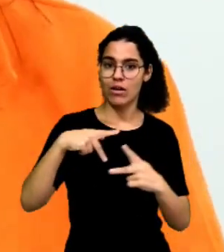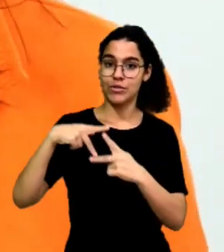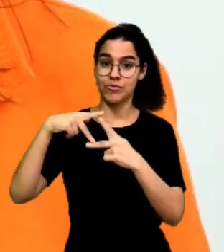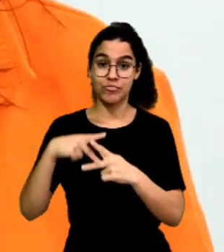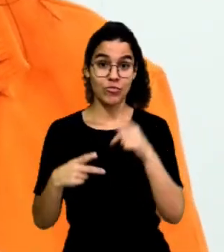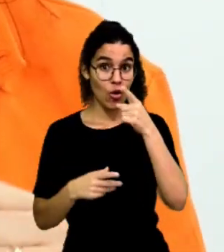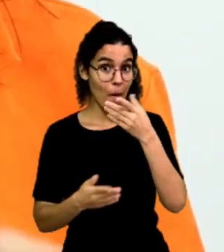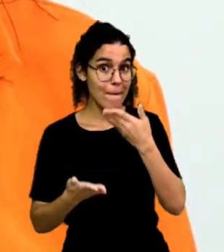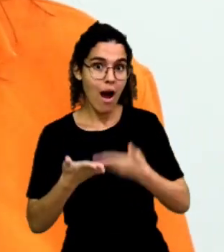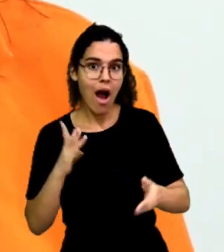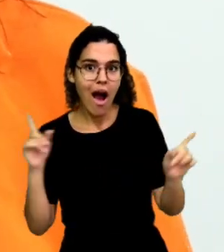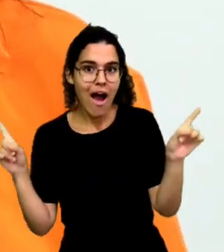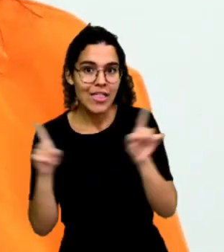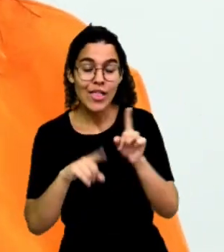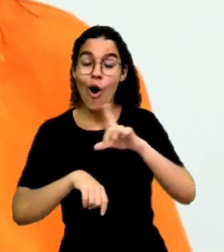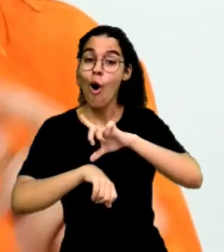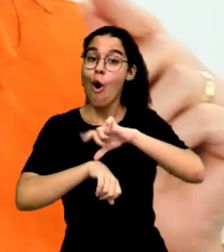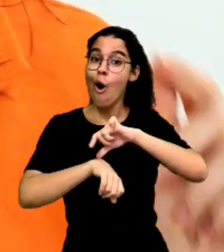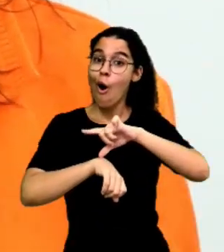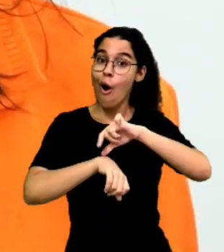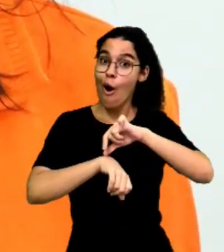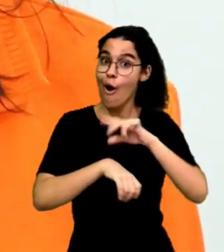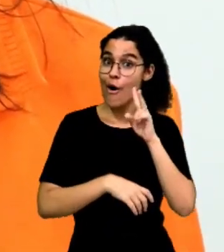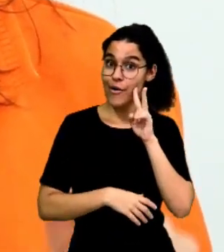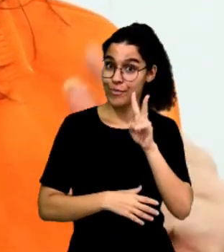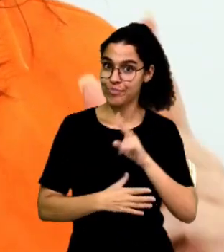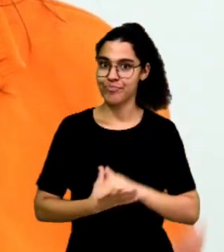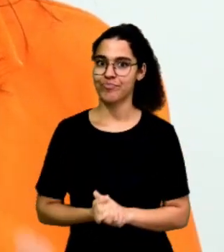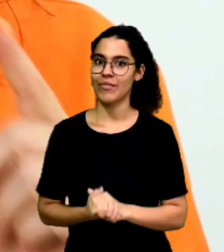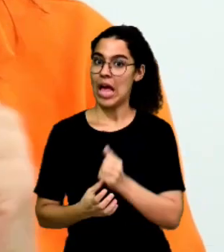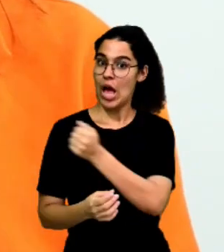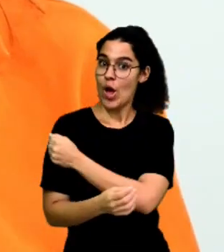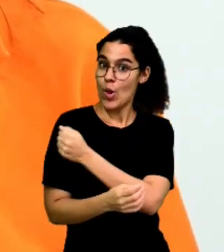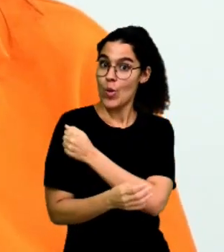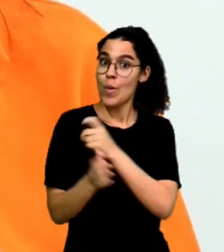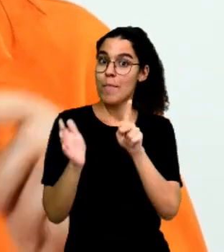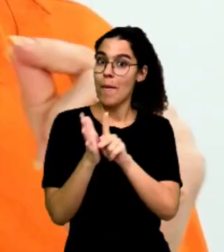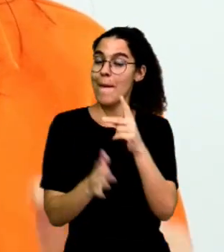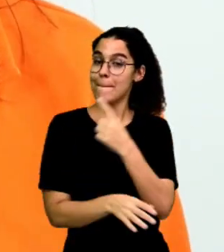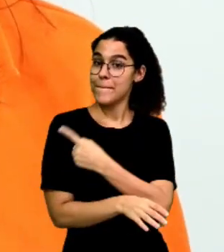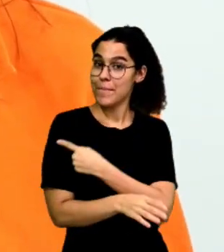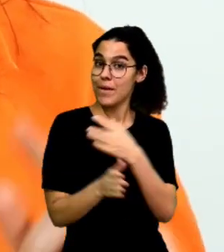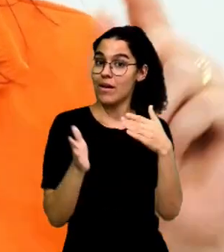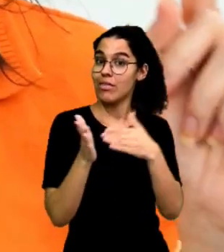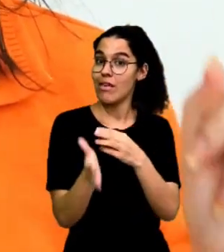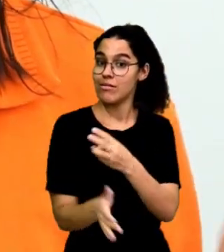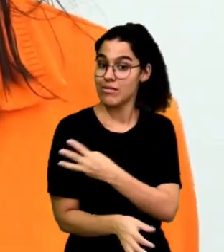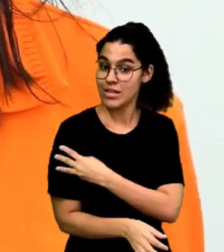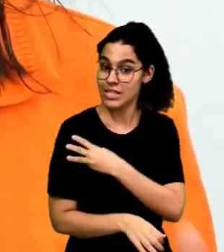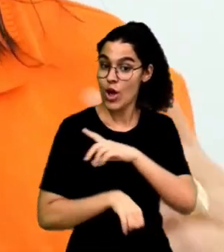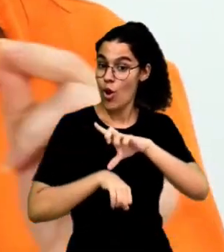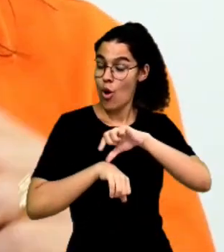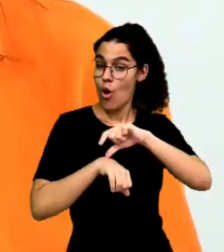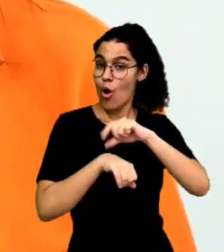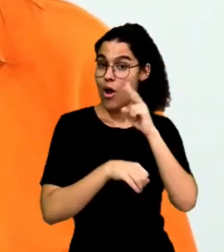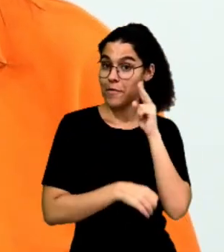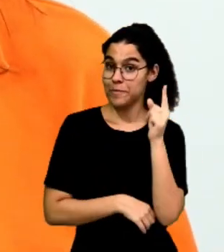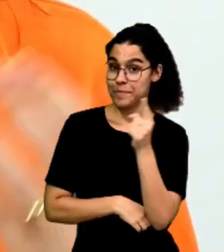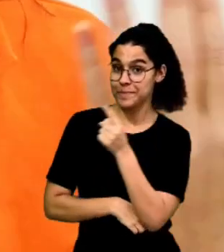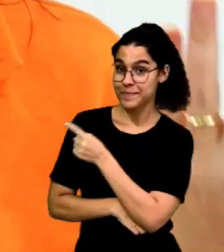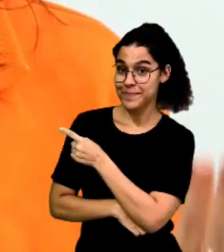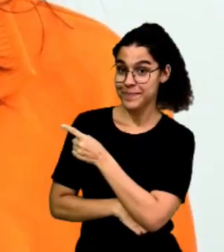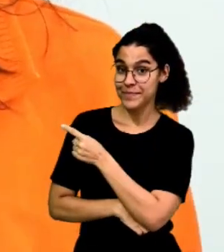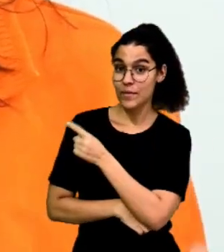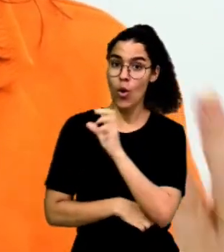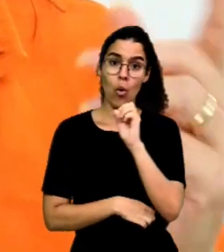vai perder, hein? Os horários são os seguintes. Para os estudantes do primeiro ao terceiro ano, o horário é das 8 às